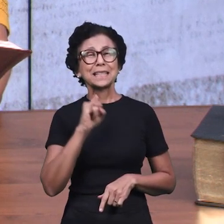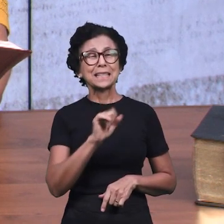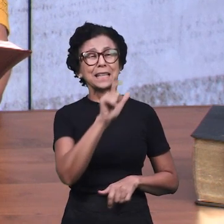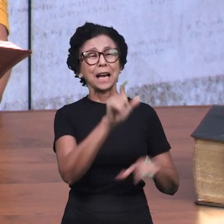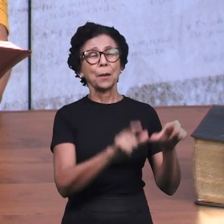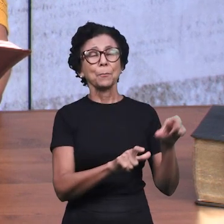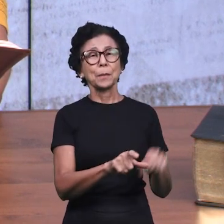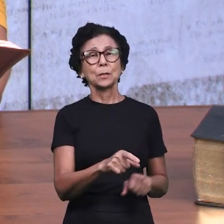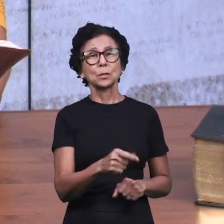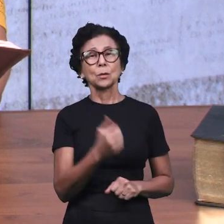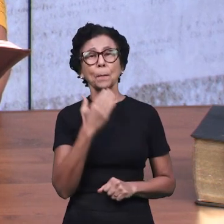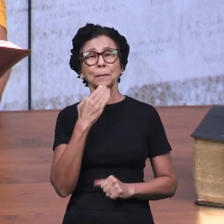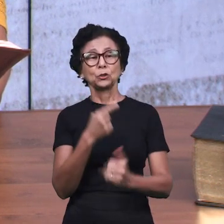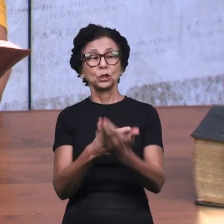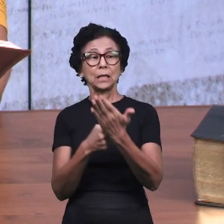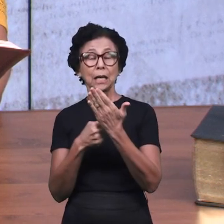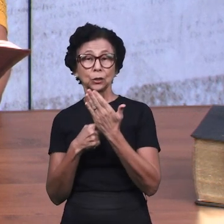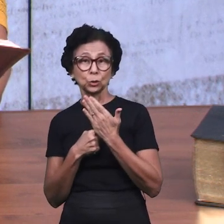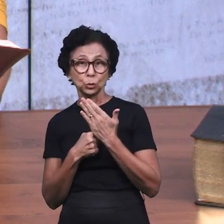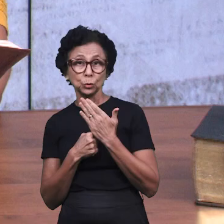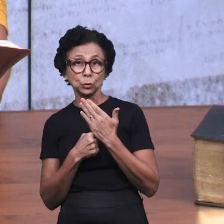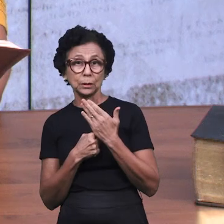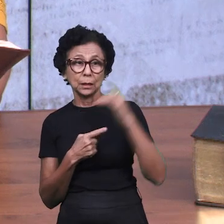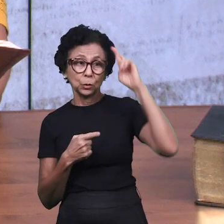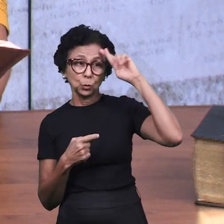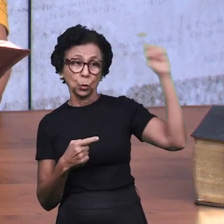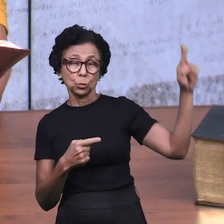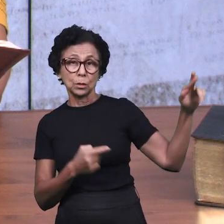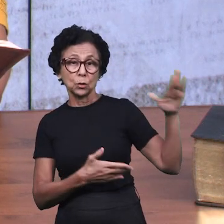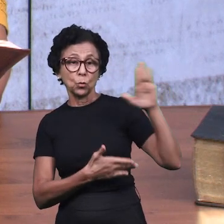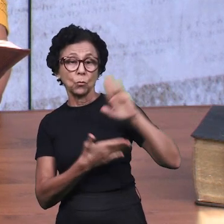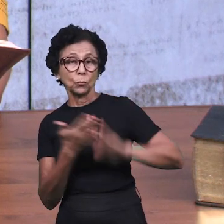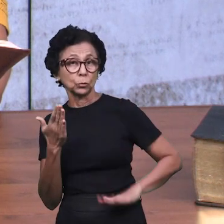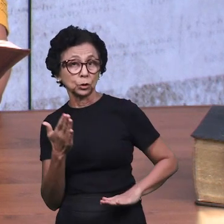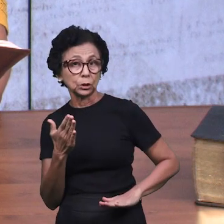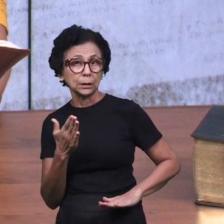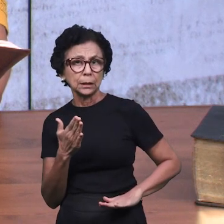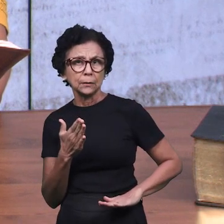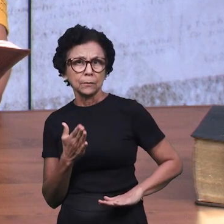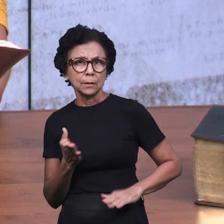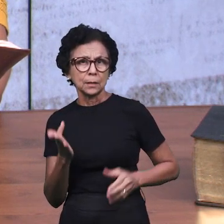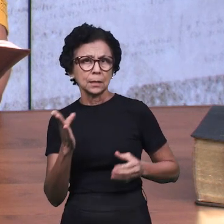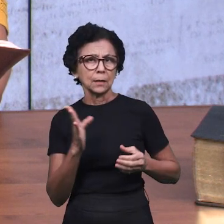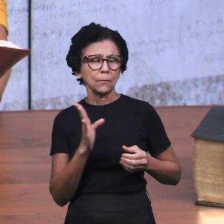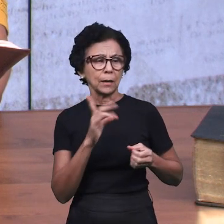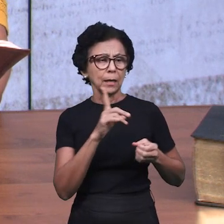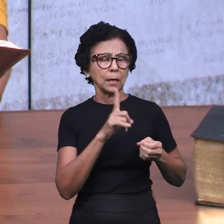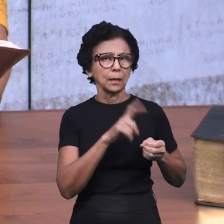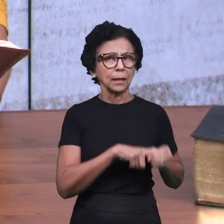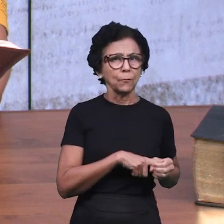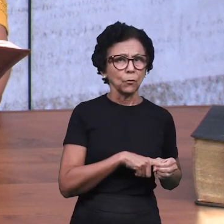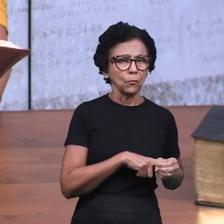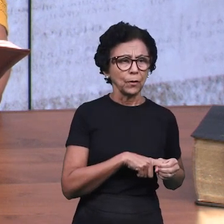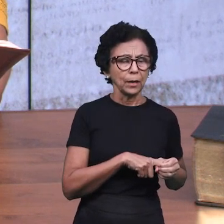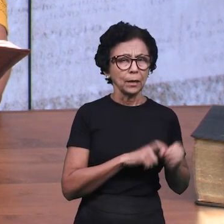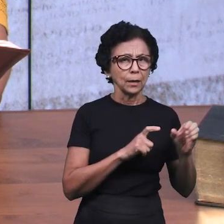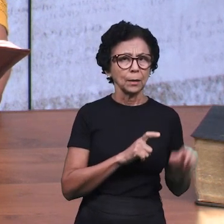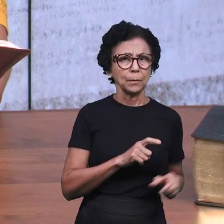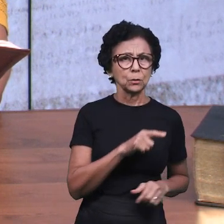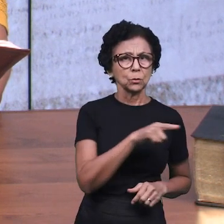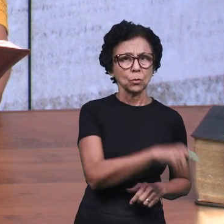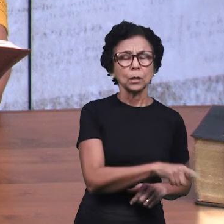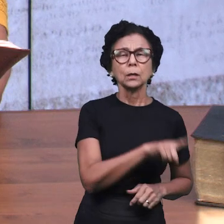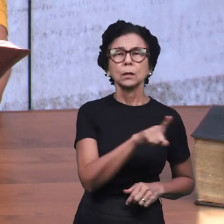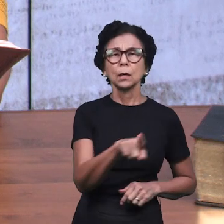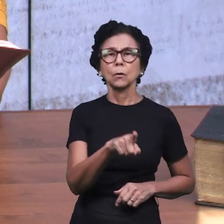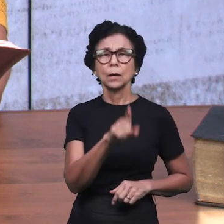a ti de seu senhor. Contigo ficará no meio de ti, no lugar que escolher em